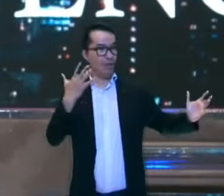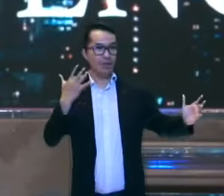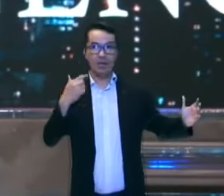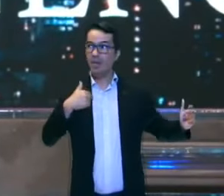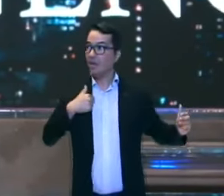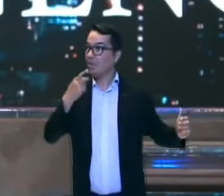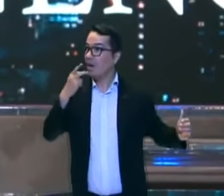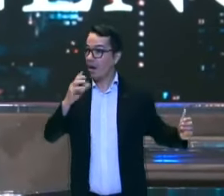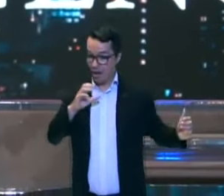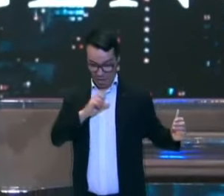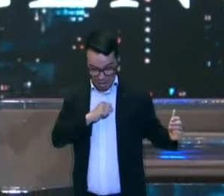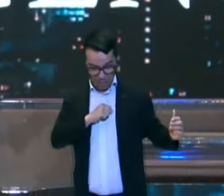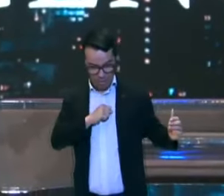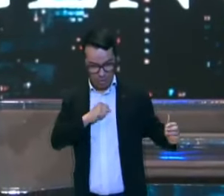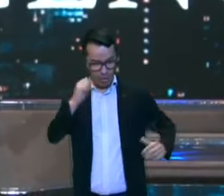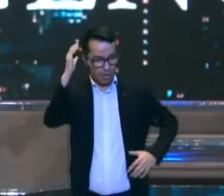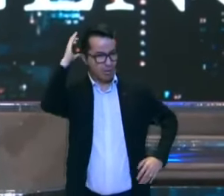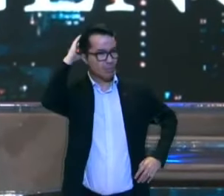aconteceu?